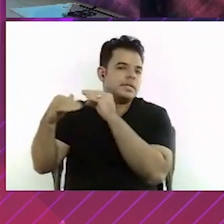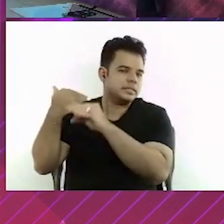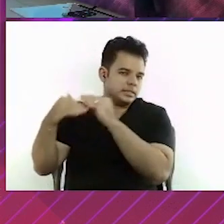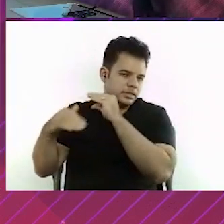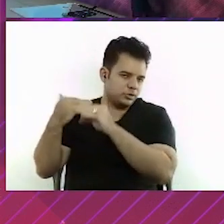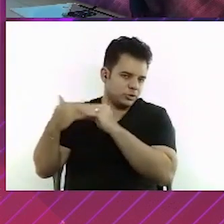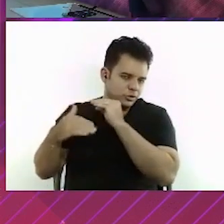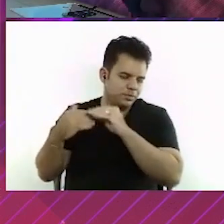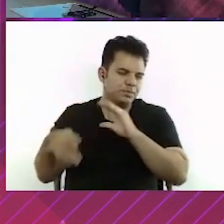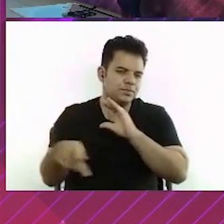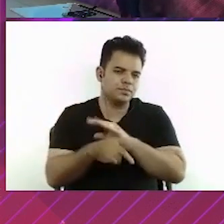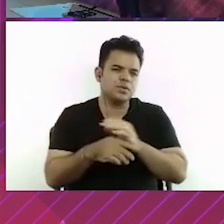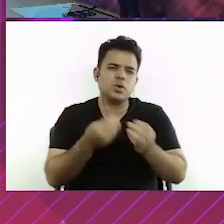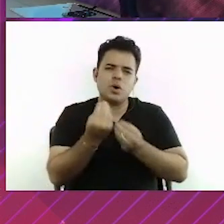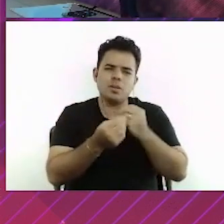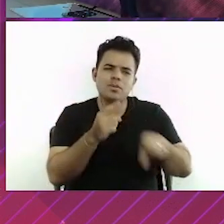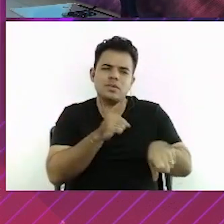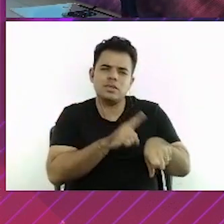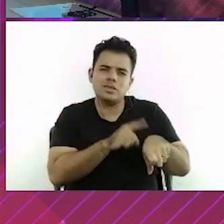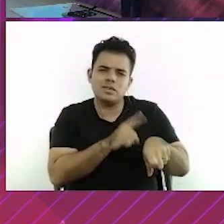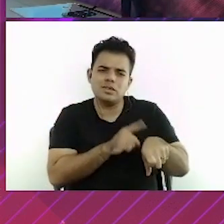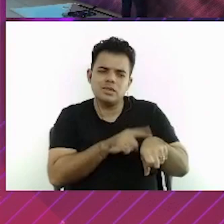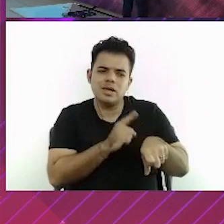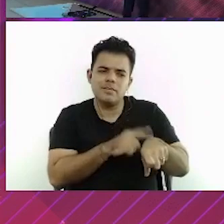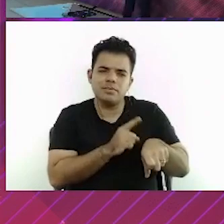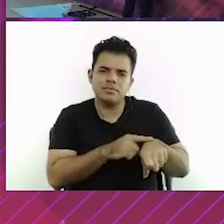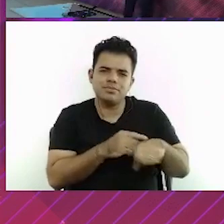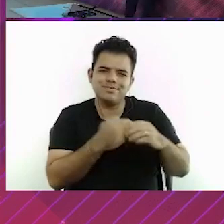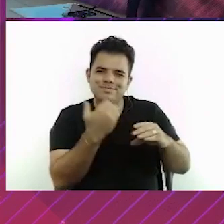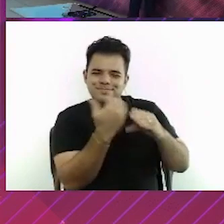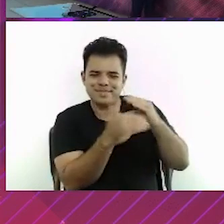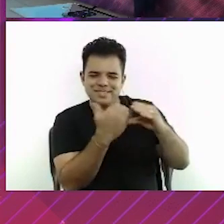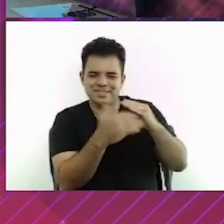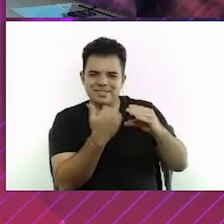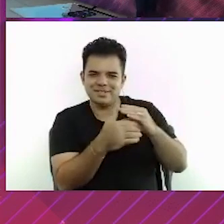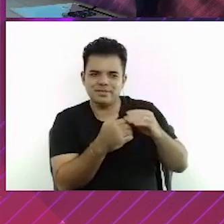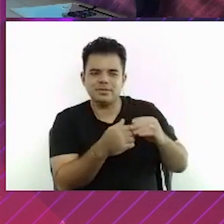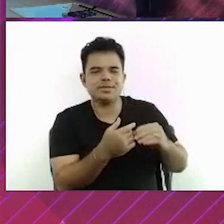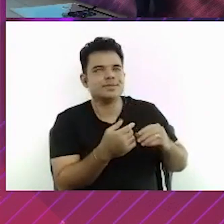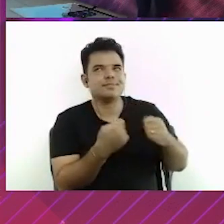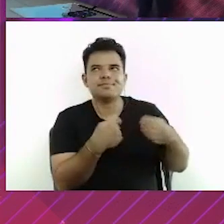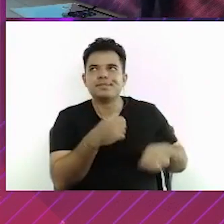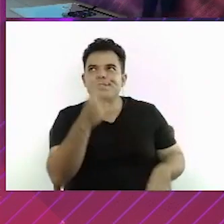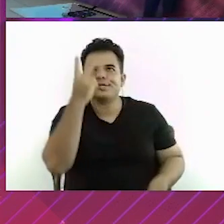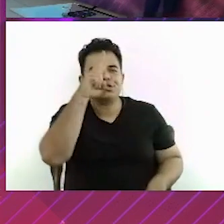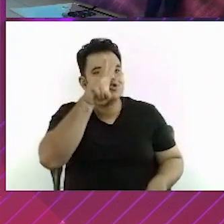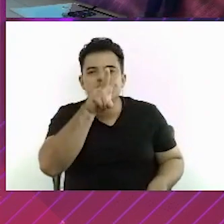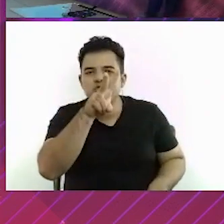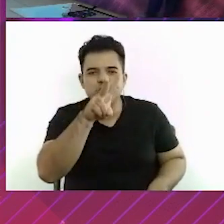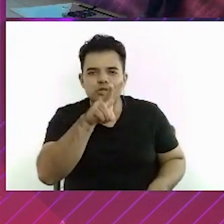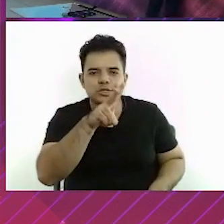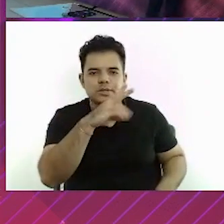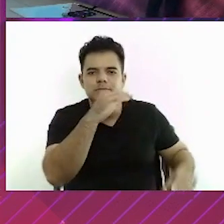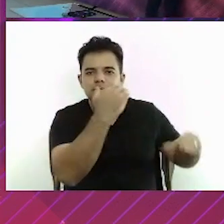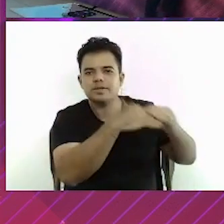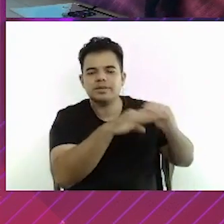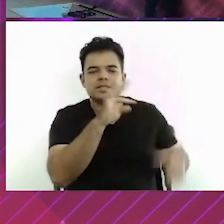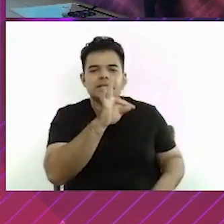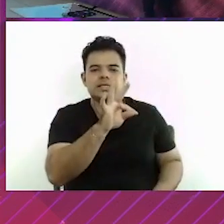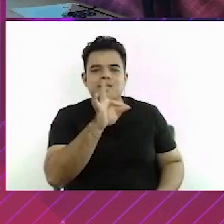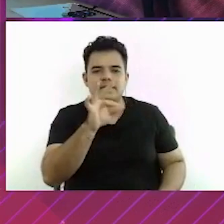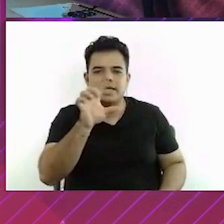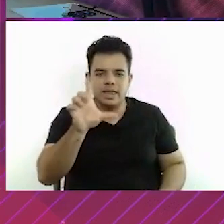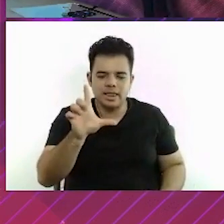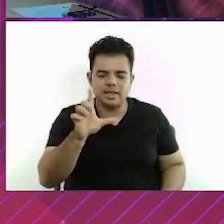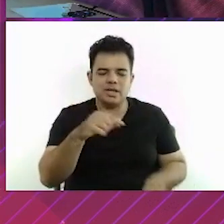dizer por quanto tempo ela vai ficar ativa. Sabe? Eu só preciso dessa fila por 2 dias. Então, eu boto aqui um TTL de 48 horas,